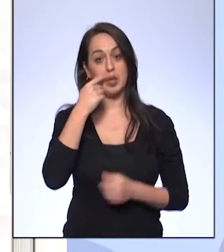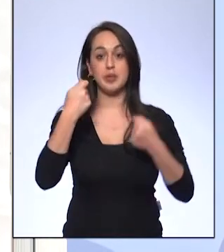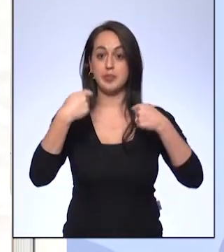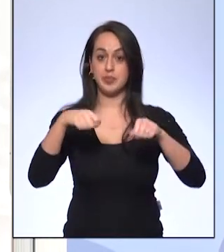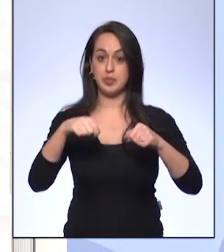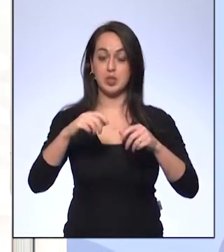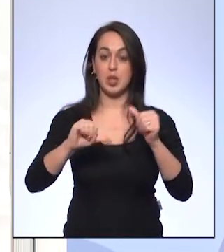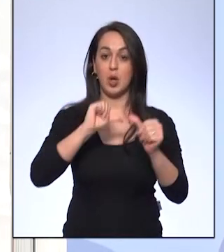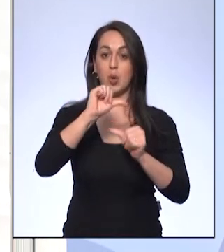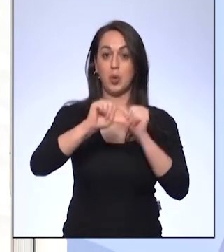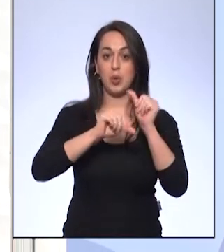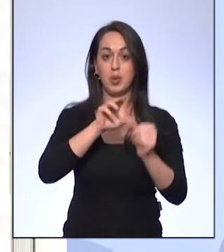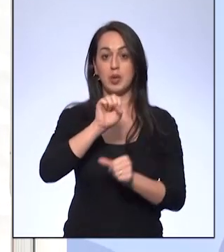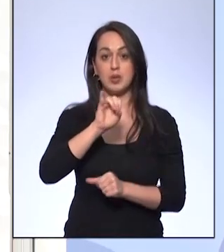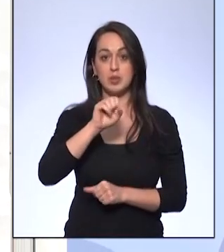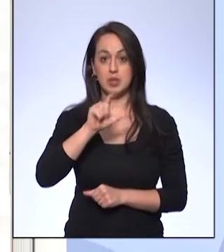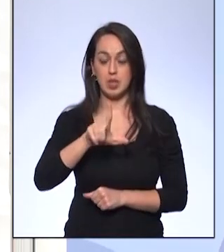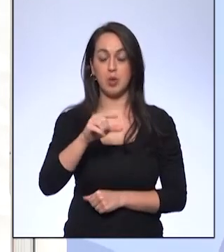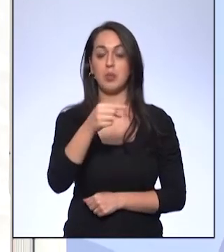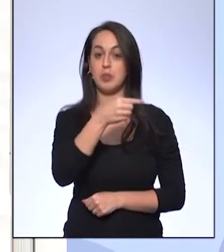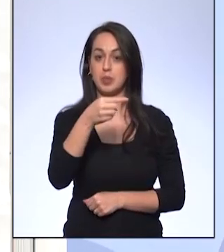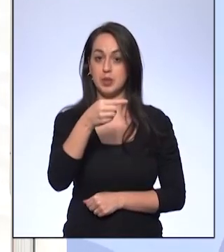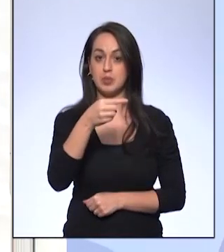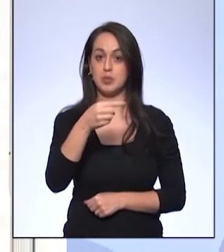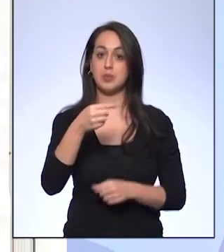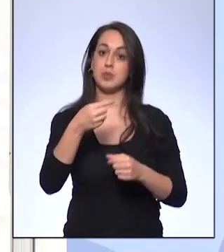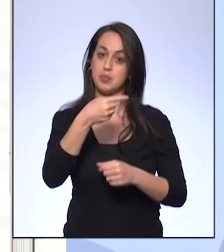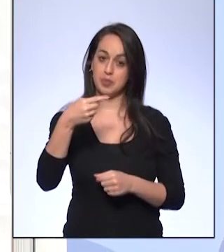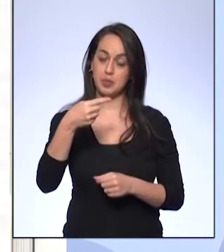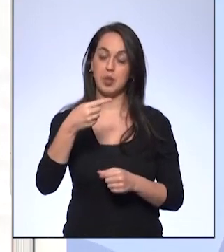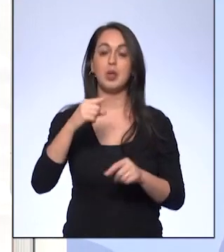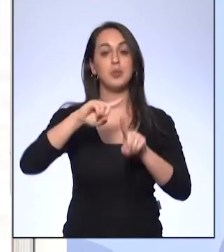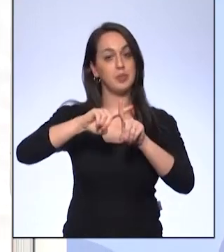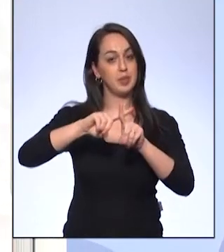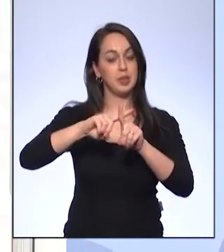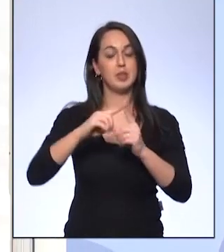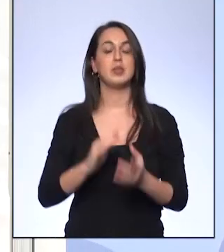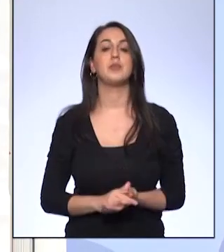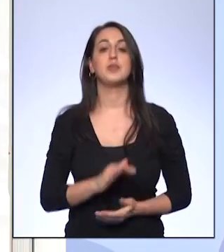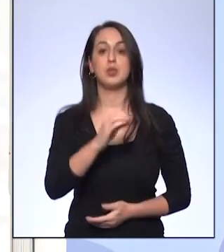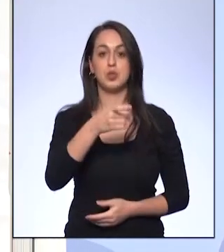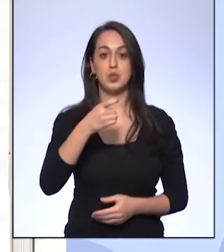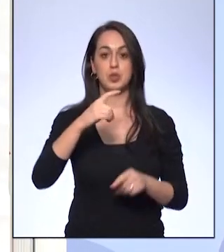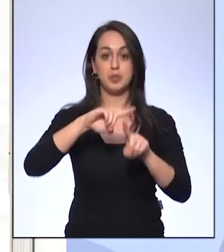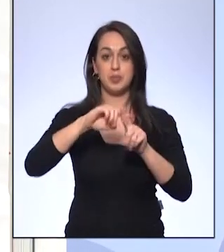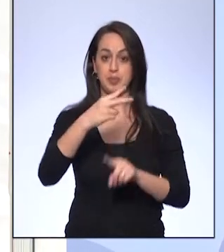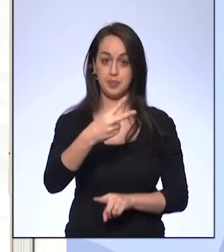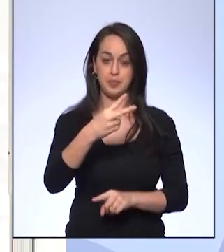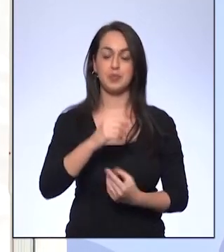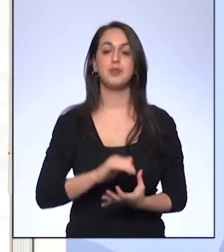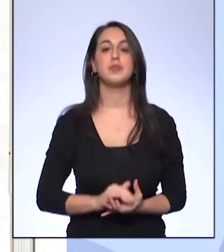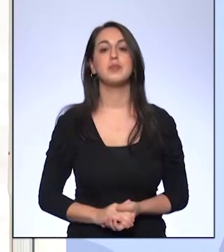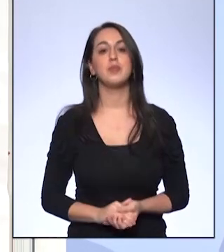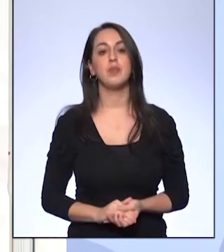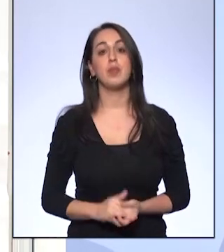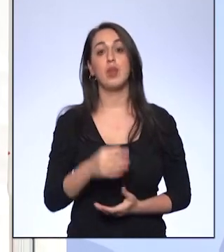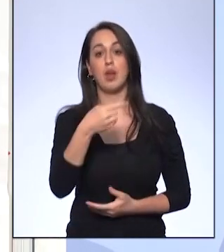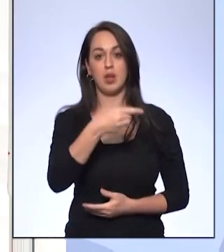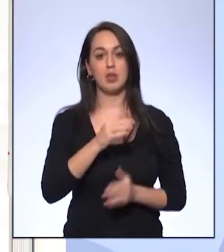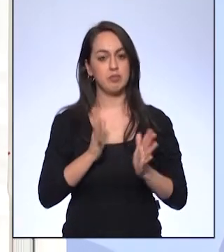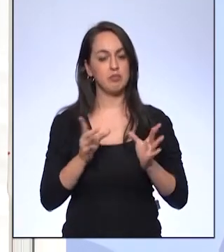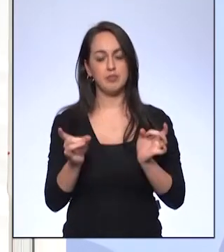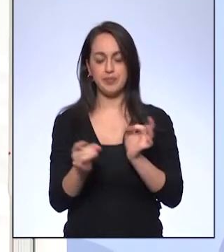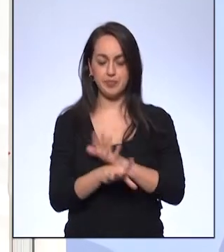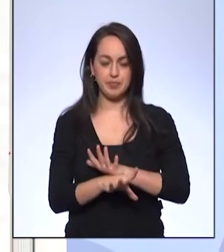sinal. Menos com menos, mais. Então, vai ficar x mais 2. Aqui, ela já está